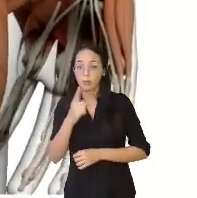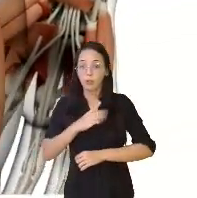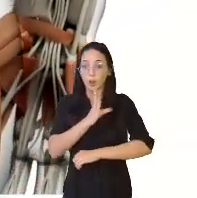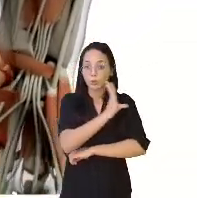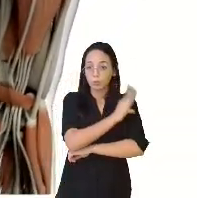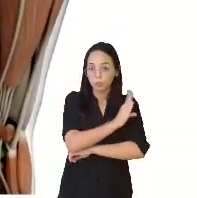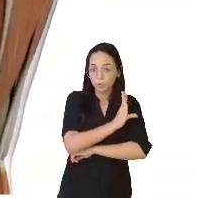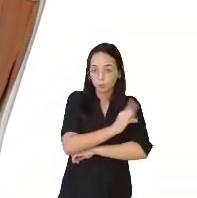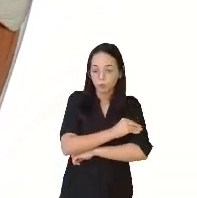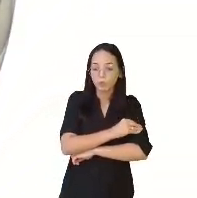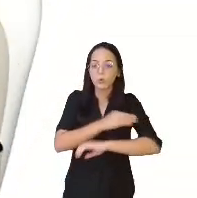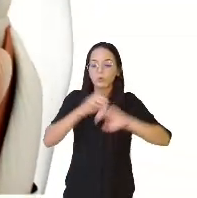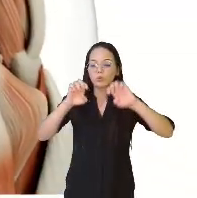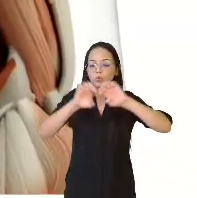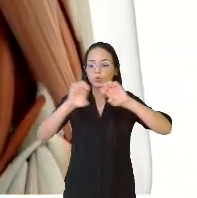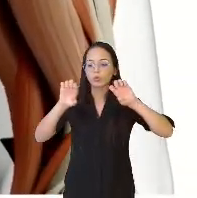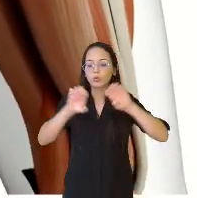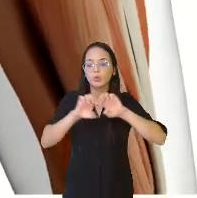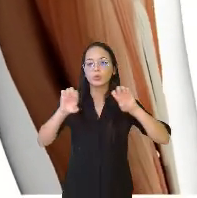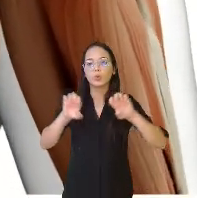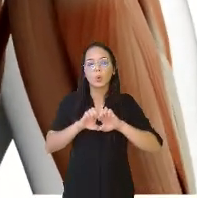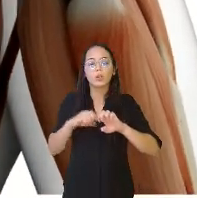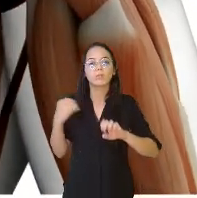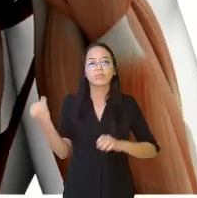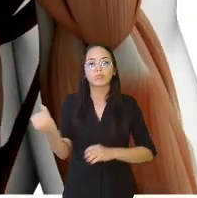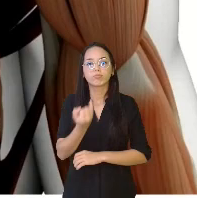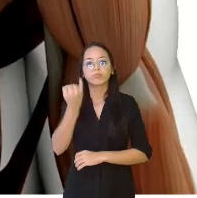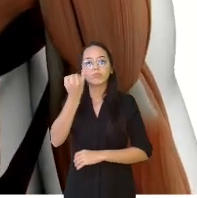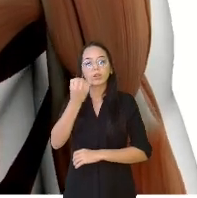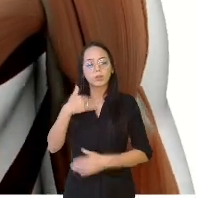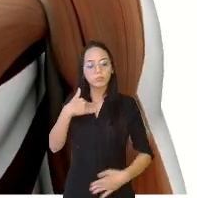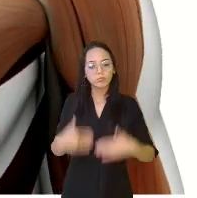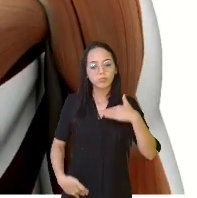por músculos, que são estruturas essenciais para que o